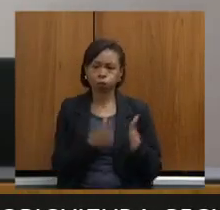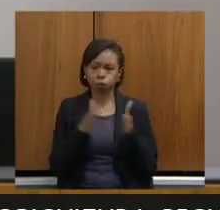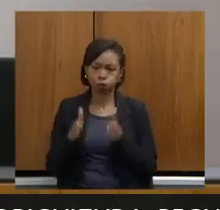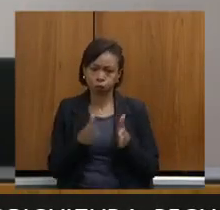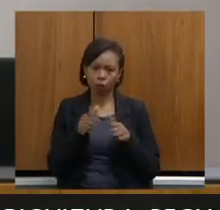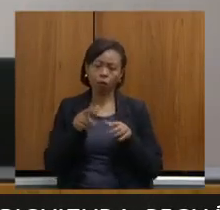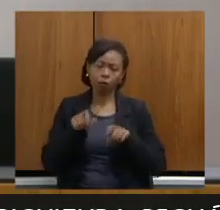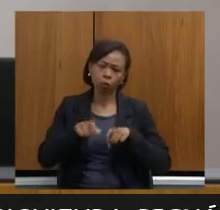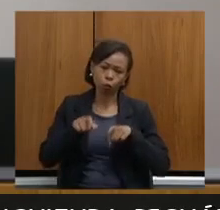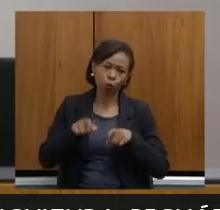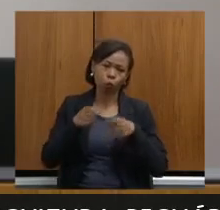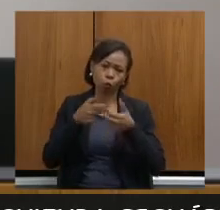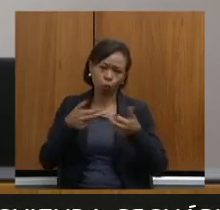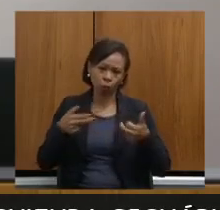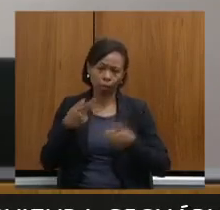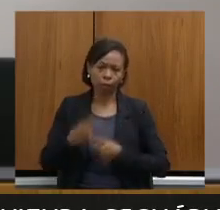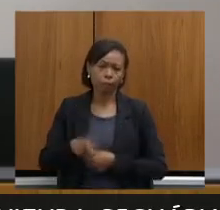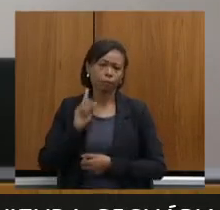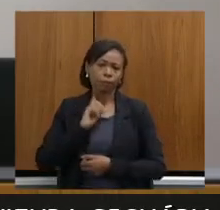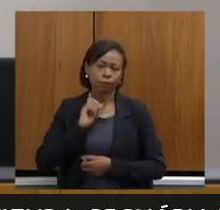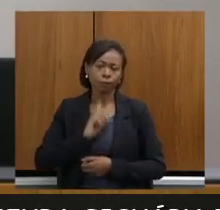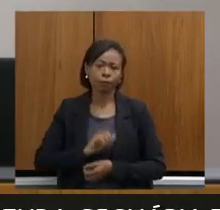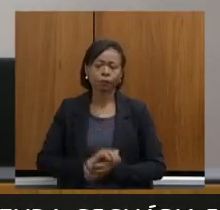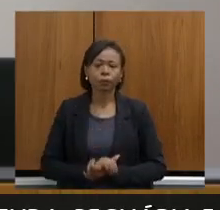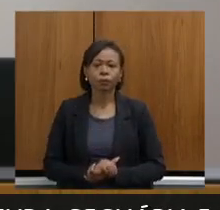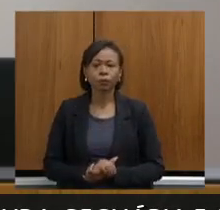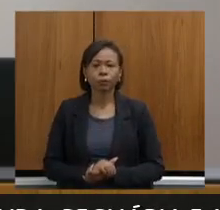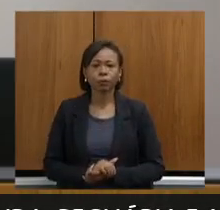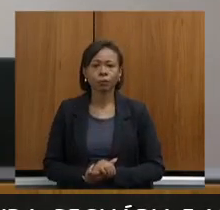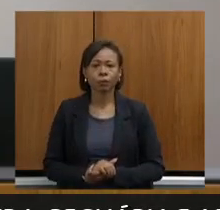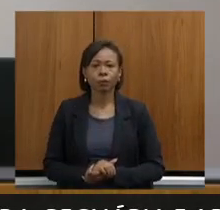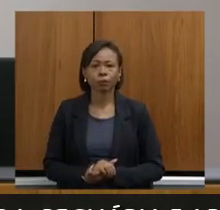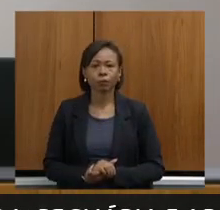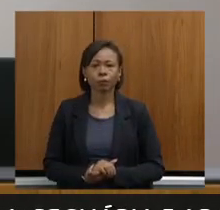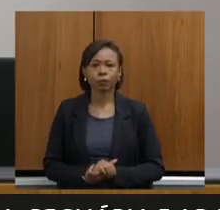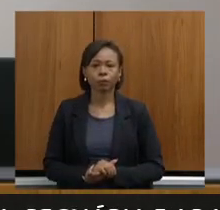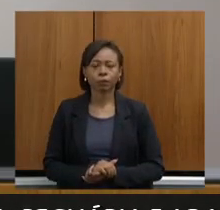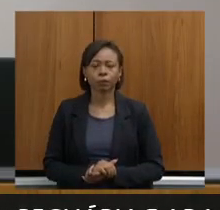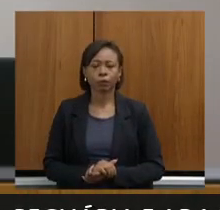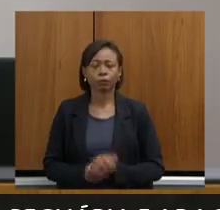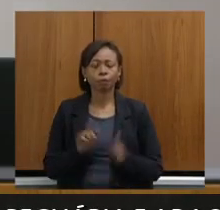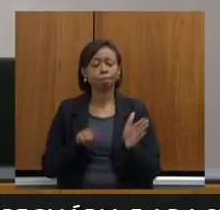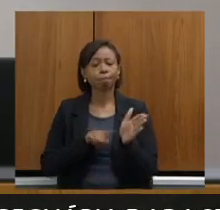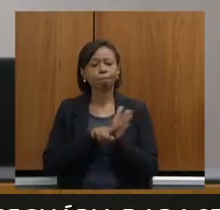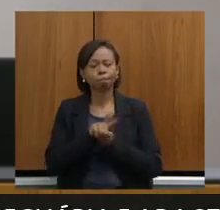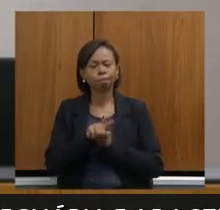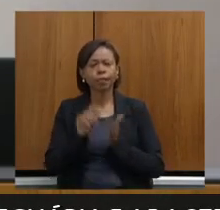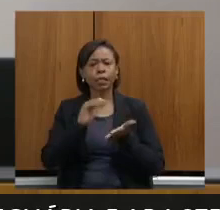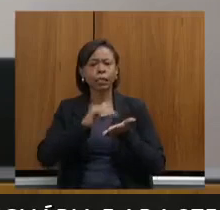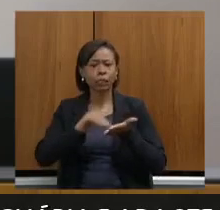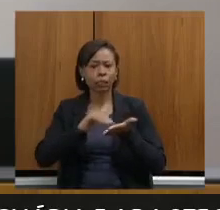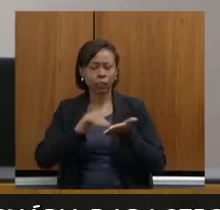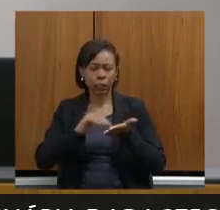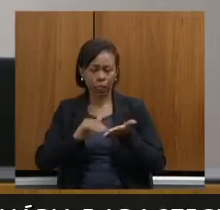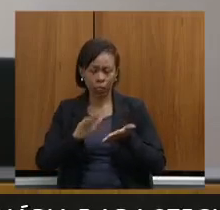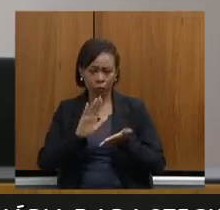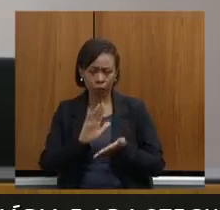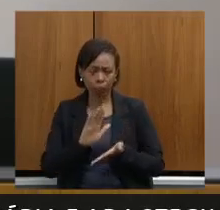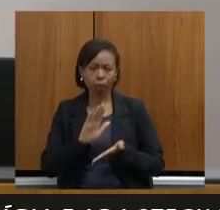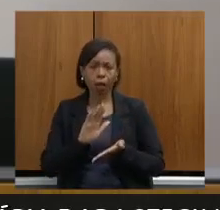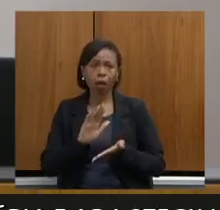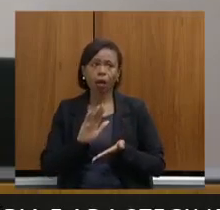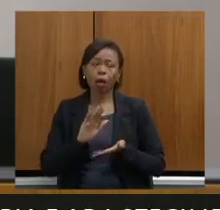Gerais a secretária a relação de uso da palavra